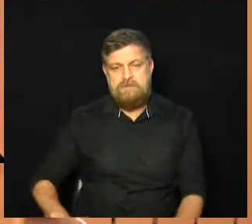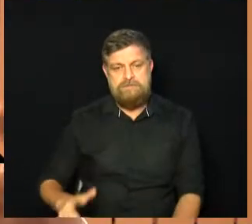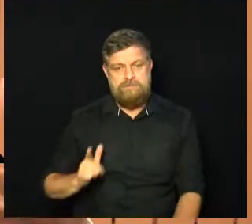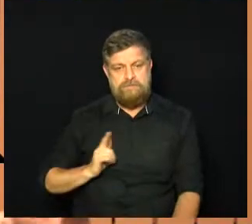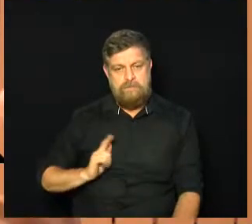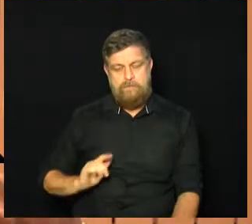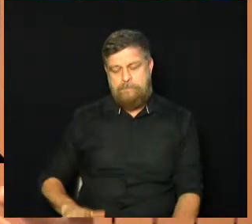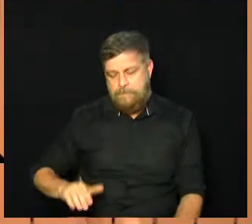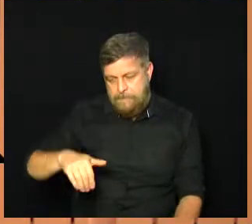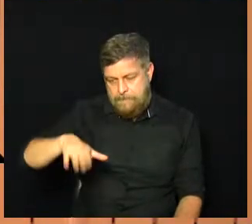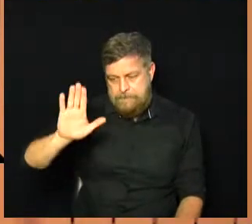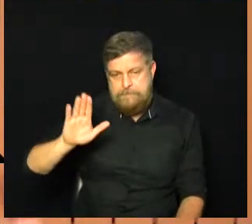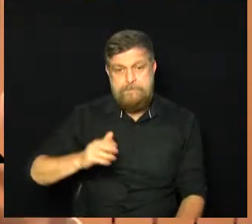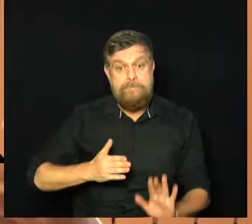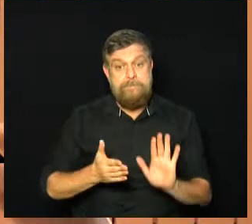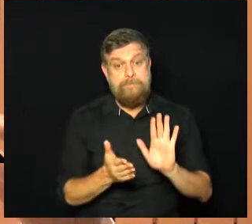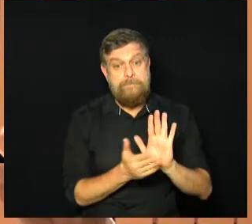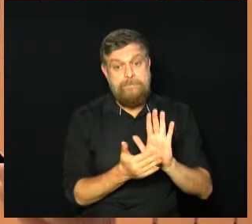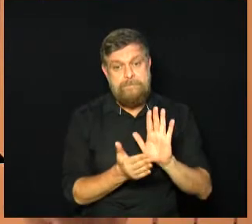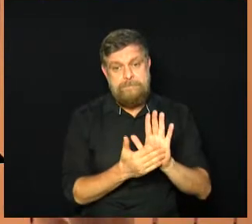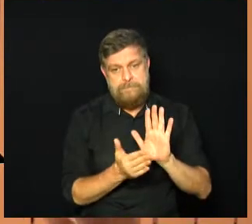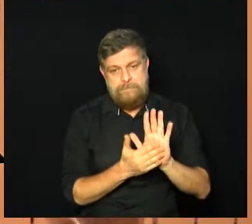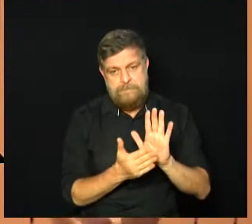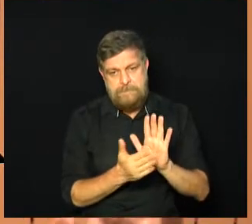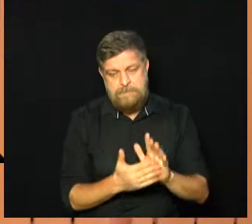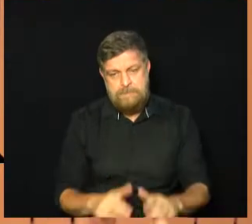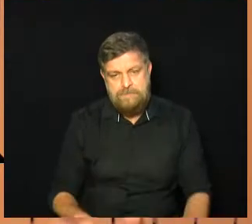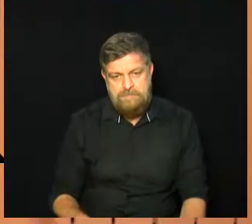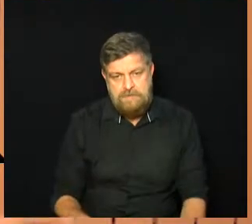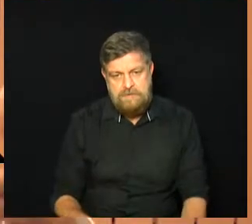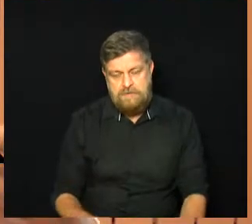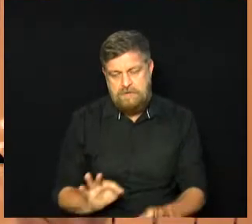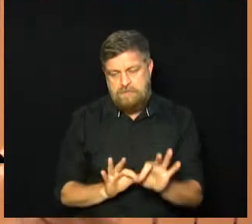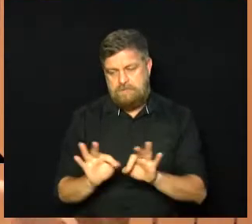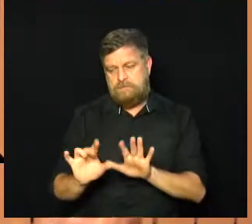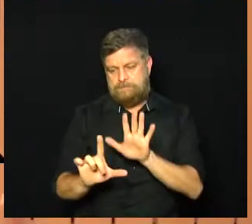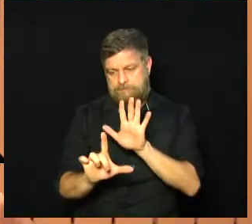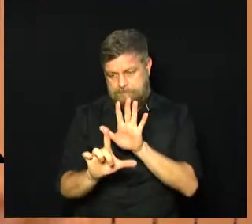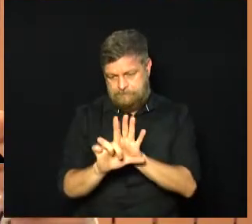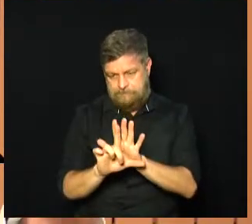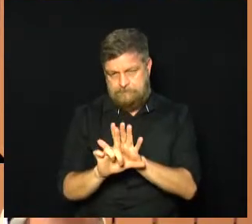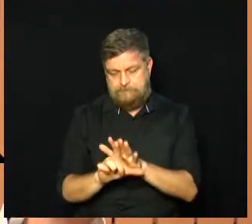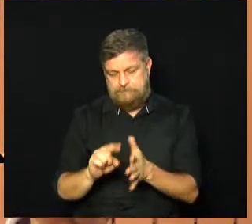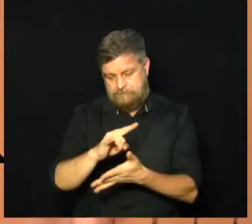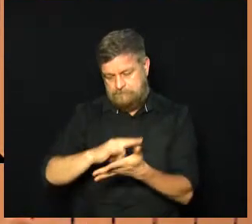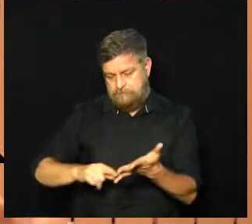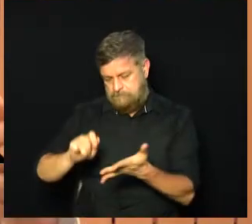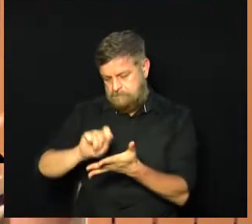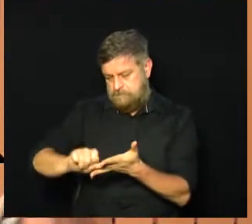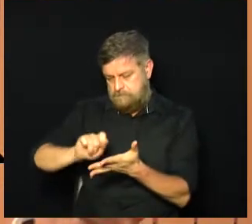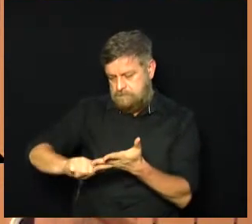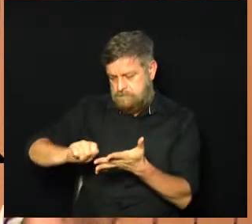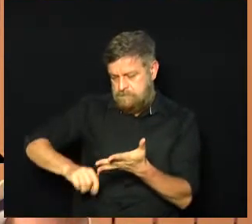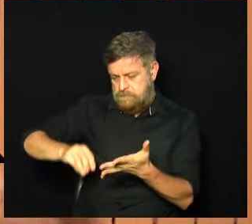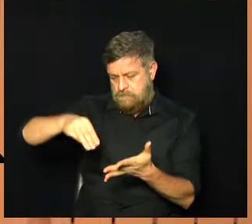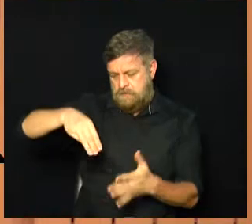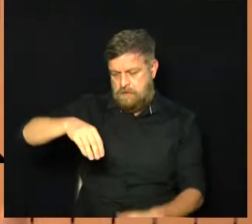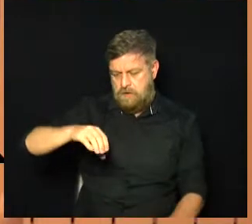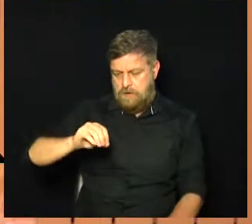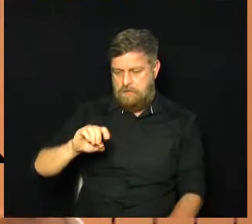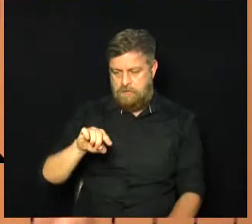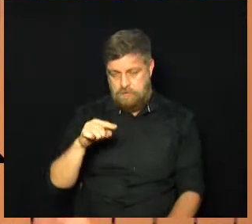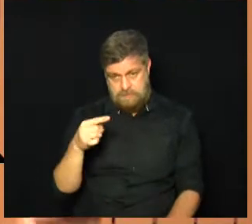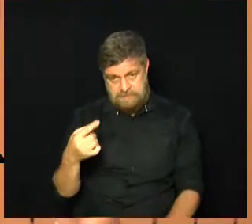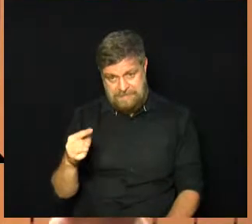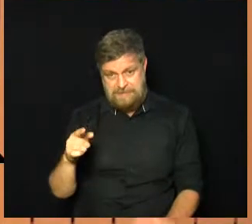do que isso, propor cada vez mais projetos de leis, moções, ações e